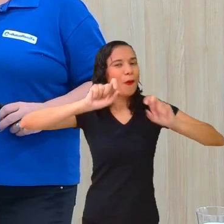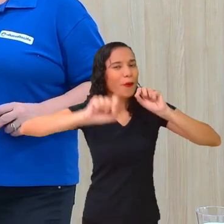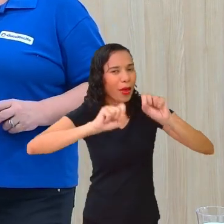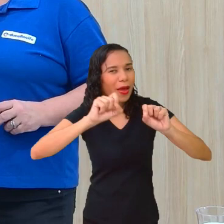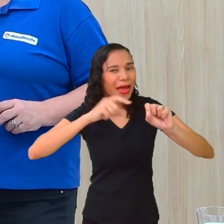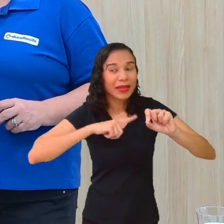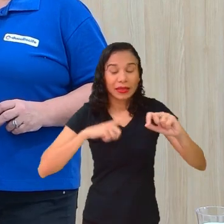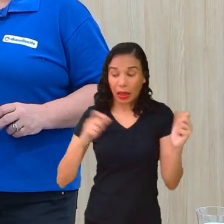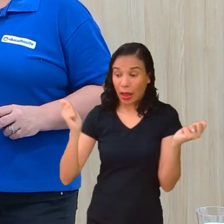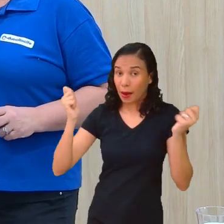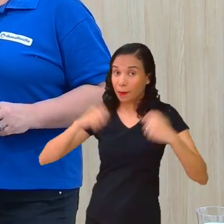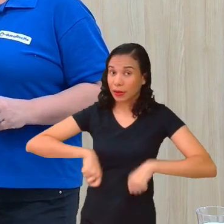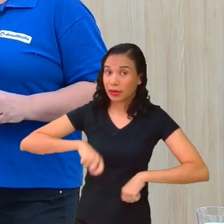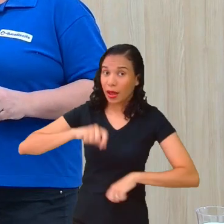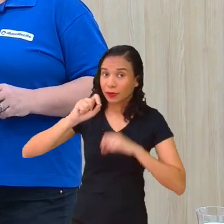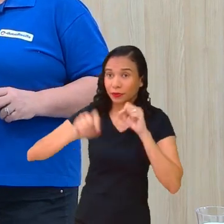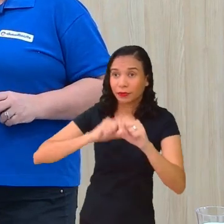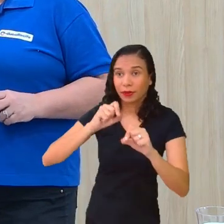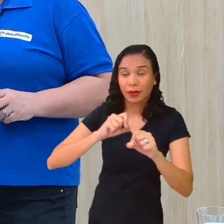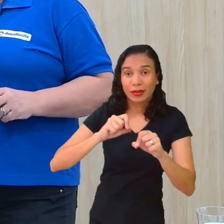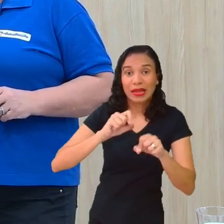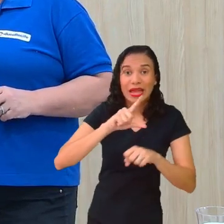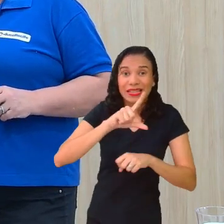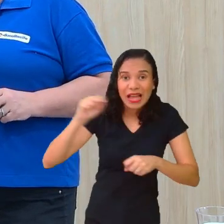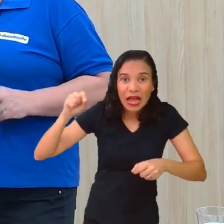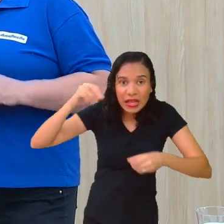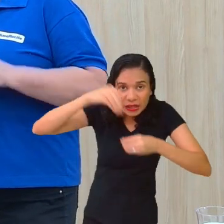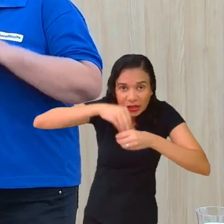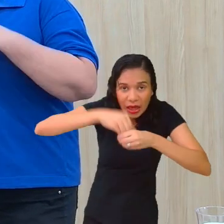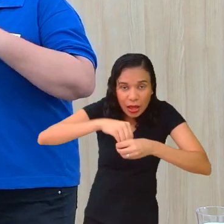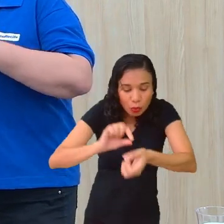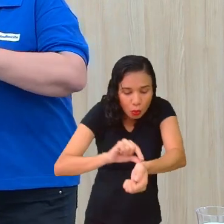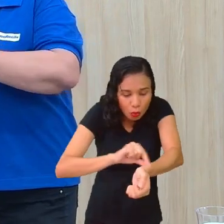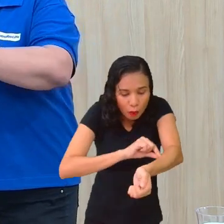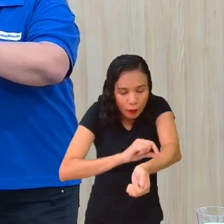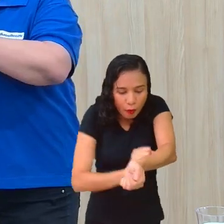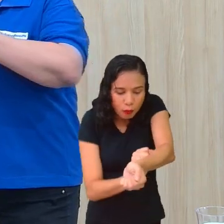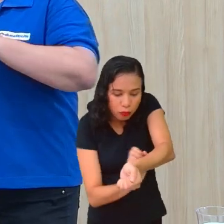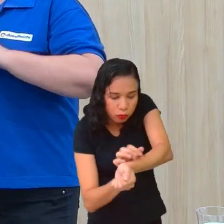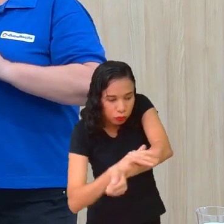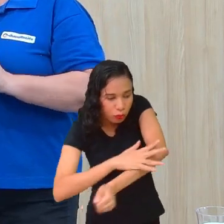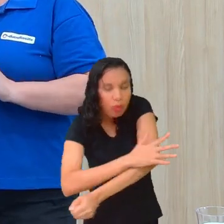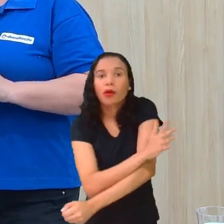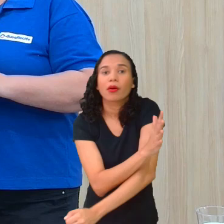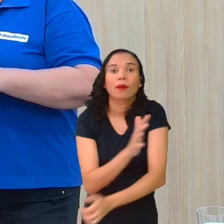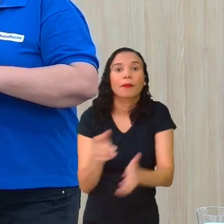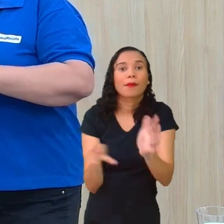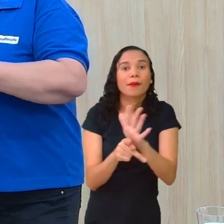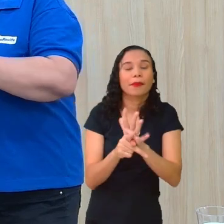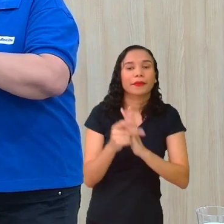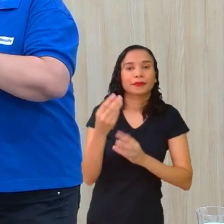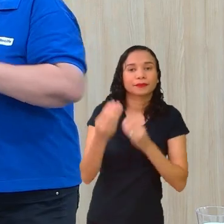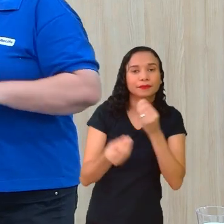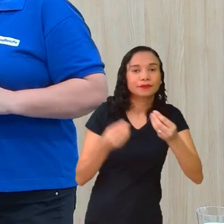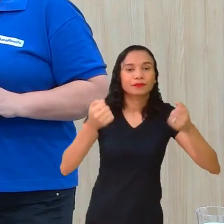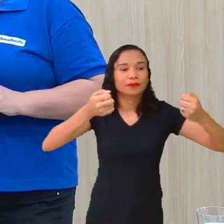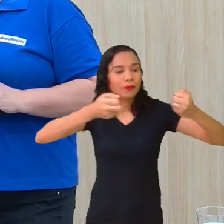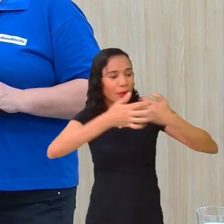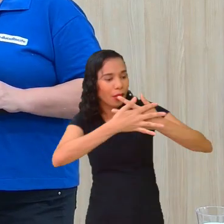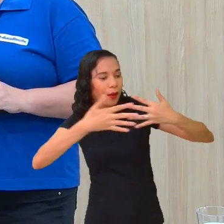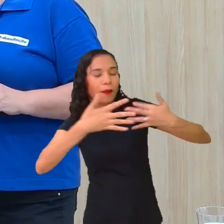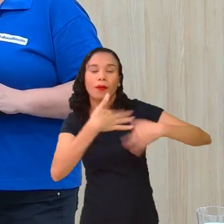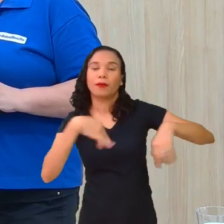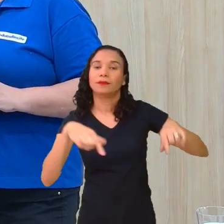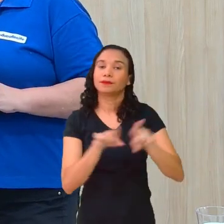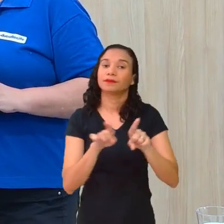têm a capacidade, pessoal, de sair dos vasos sanguíneos e sair em relação aí ao tecido, né? Em relação